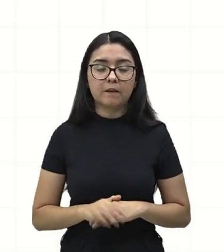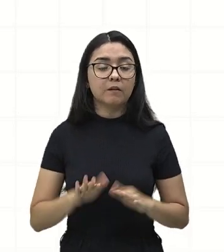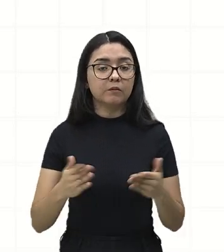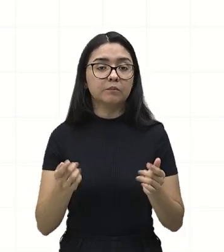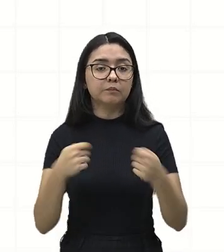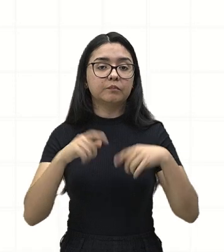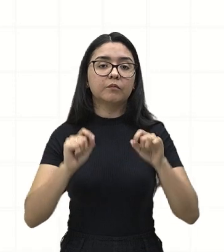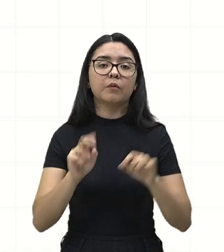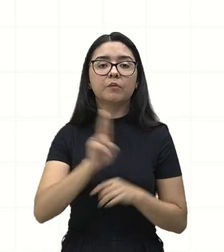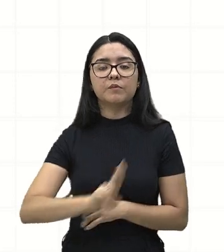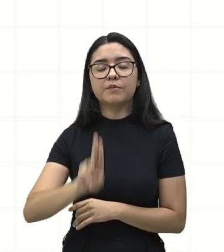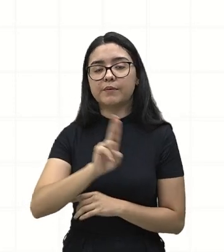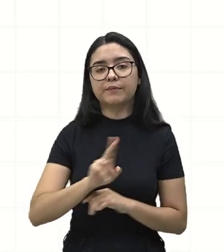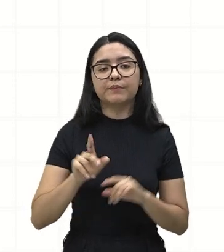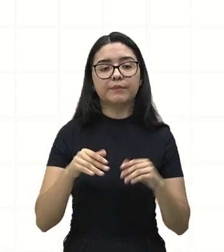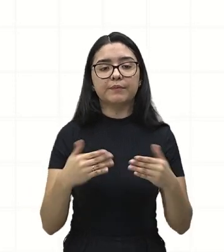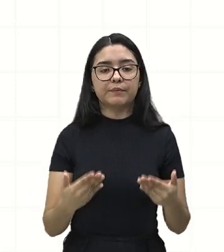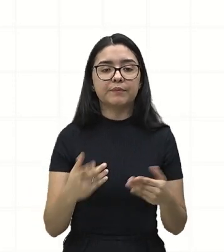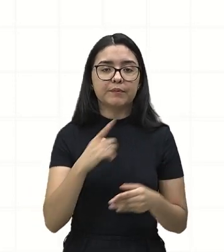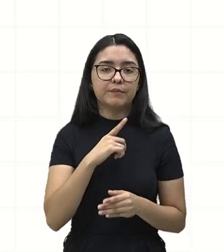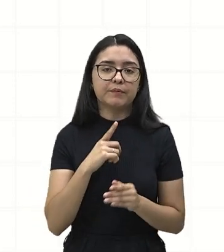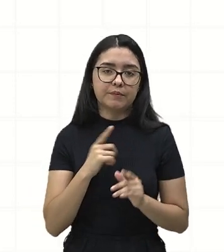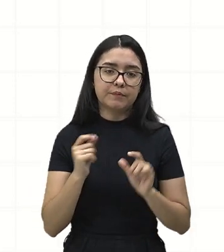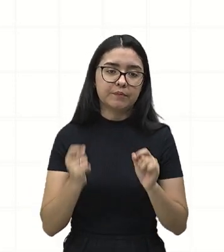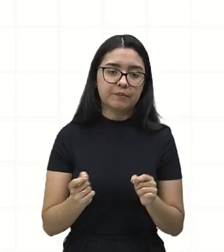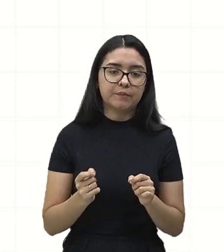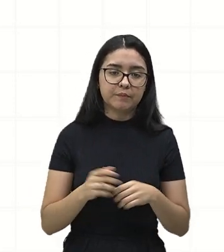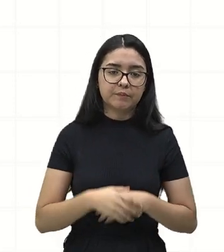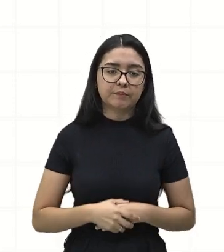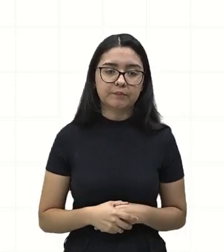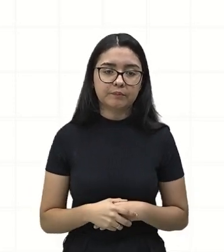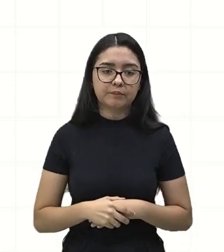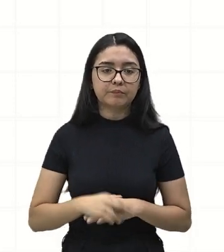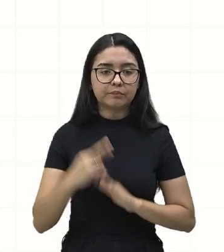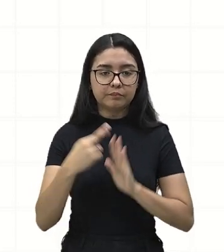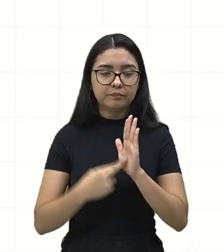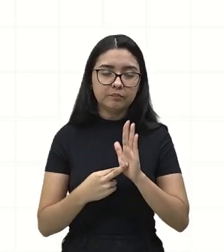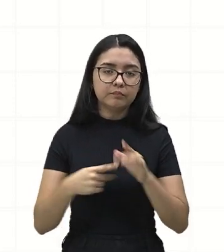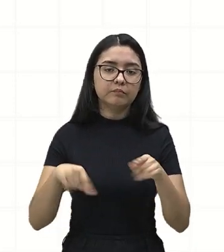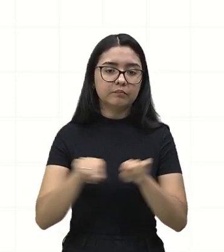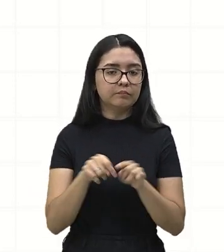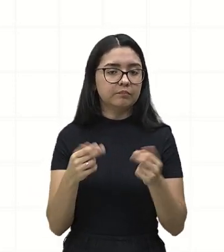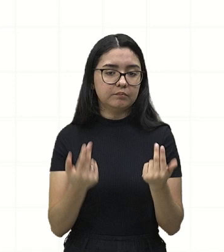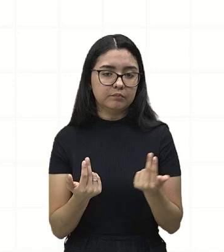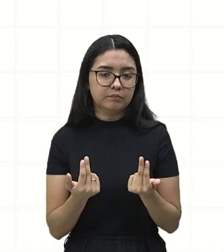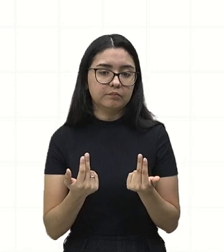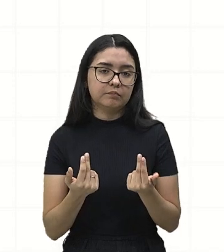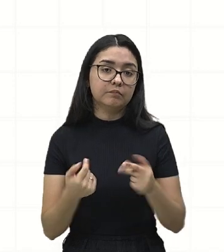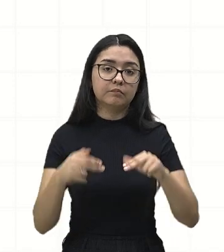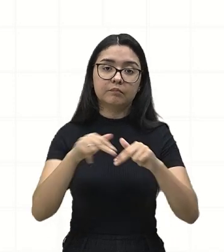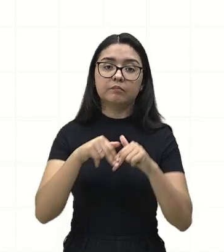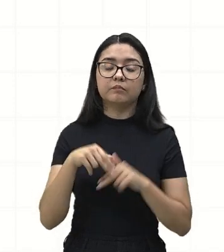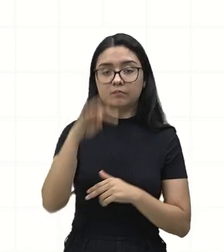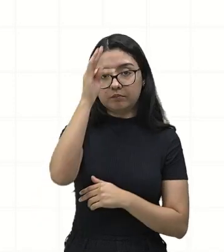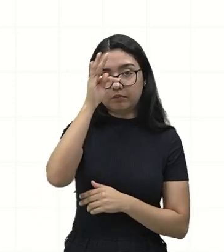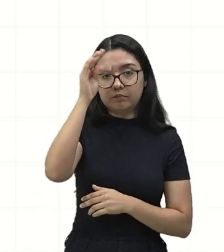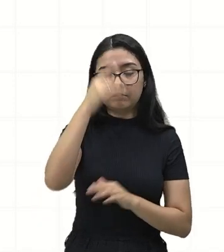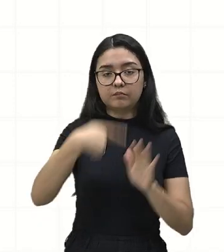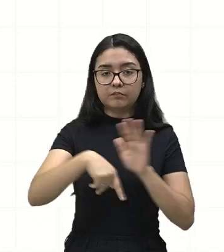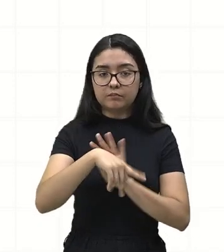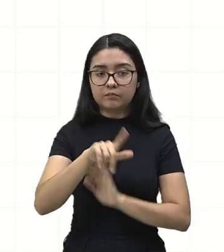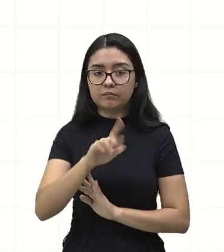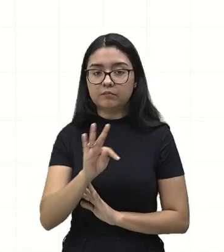aqui aplicar a nossa proporcionalidade direta, né? São proporcionais pelo teorema de Thales, então eu